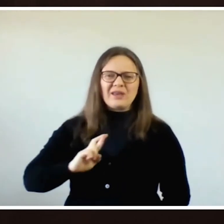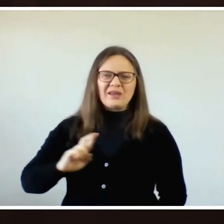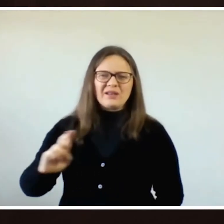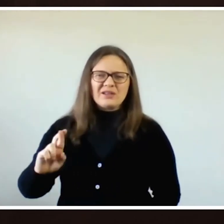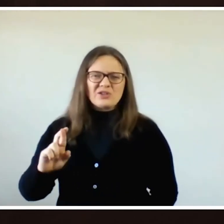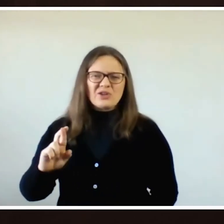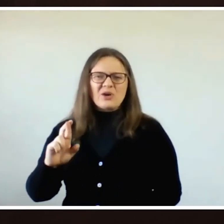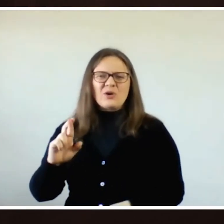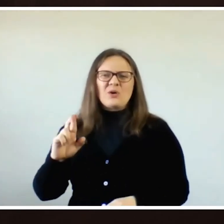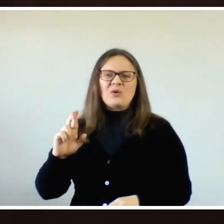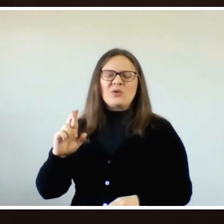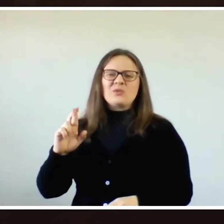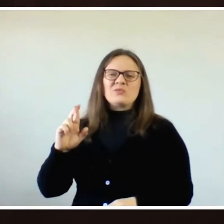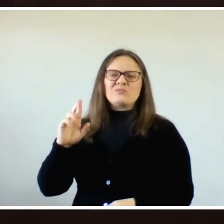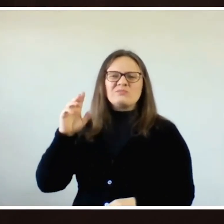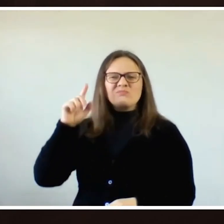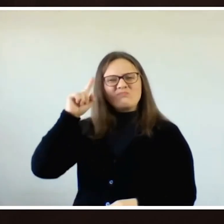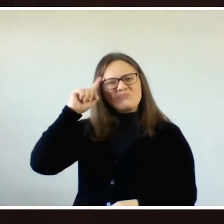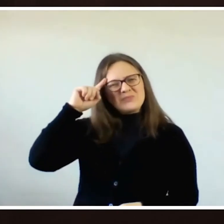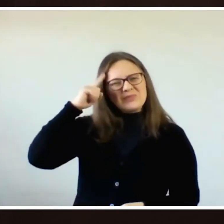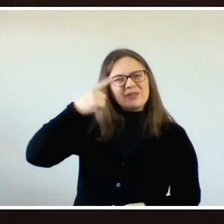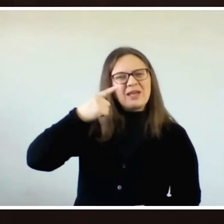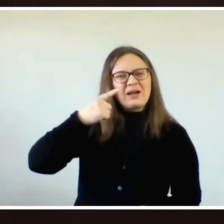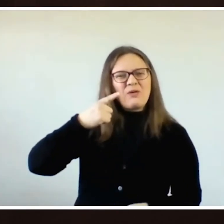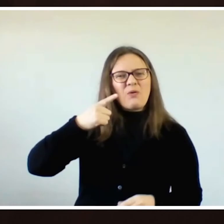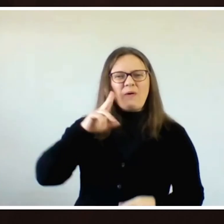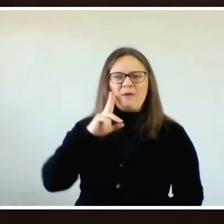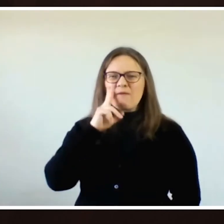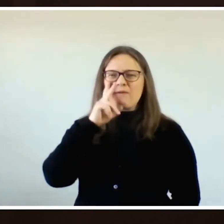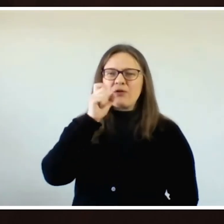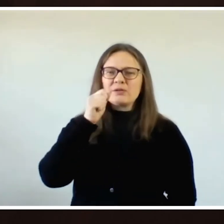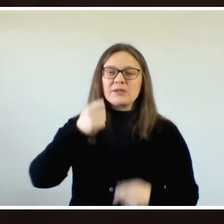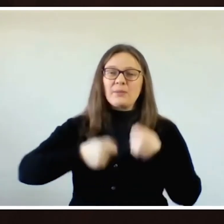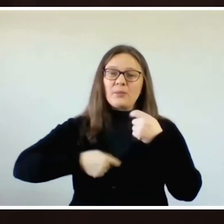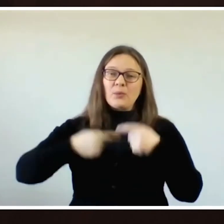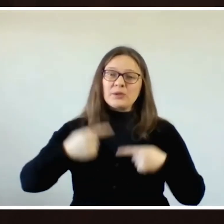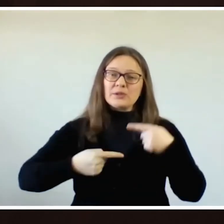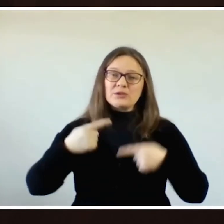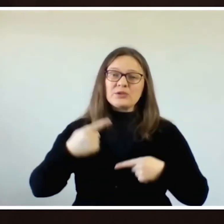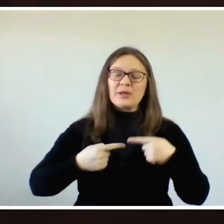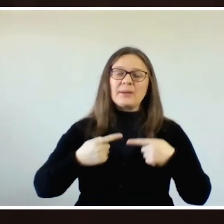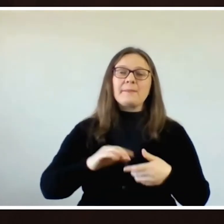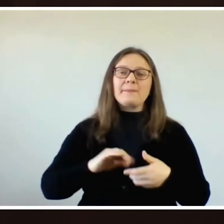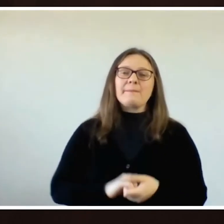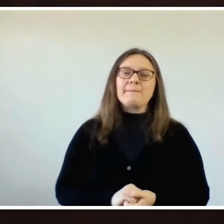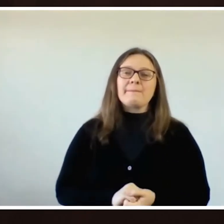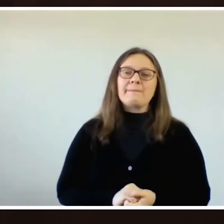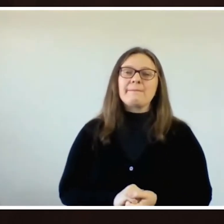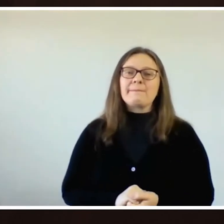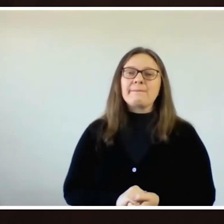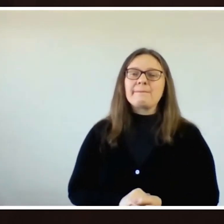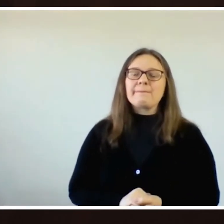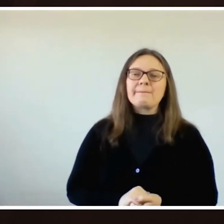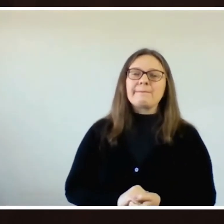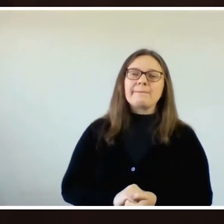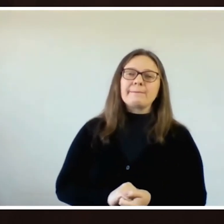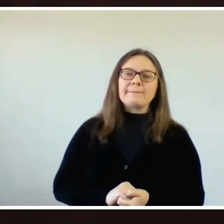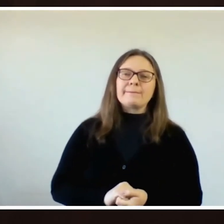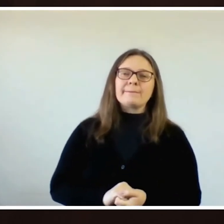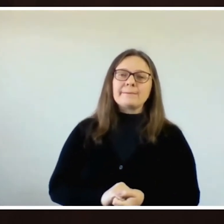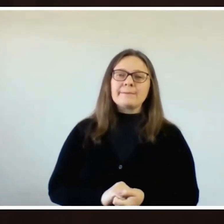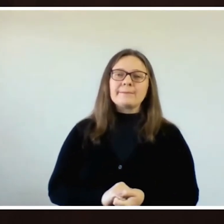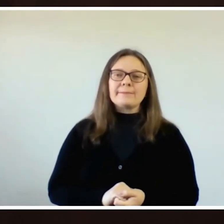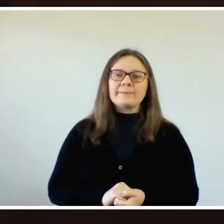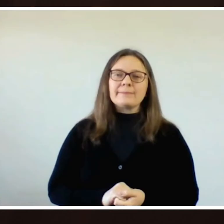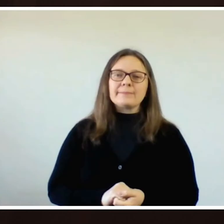exterior, pela força política. Permitiu tolerância irrestrita também aos seus súditos pagãos. Tolerava que quem